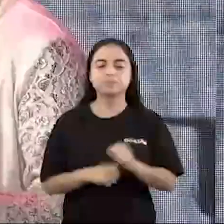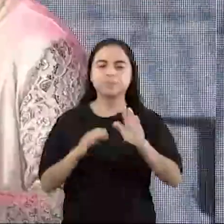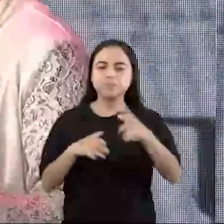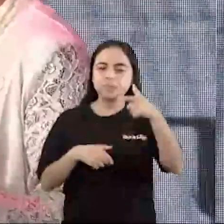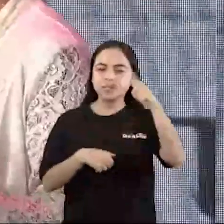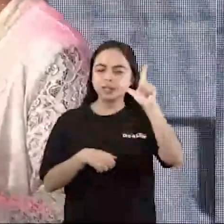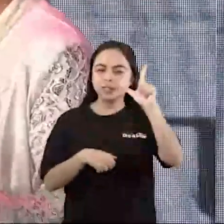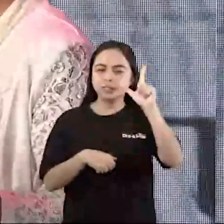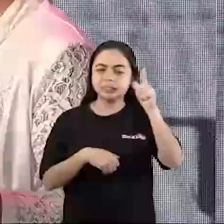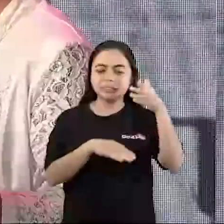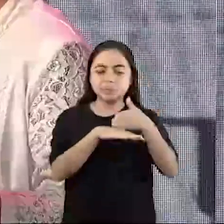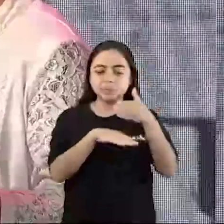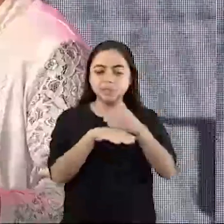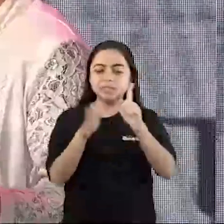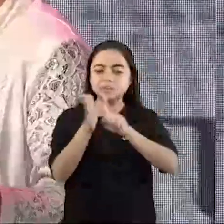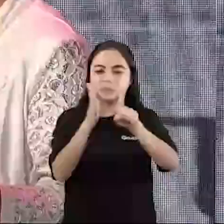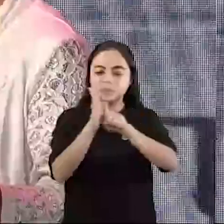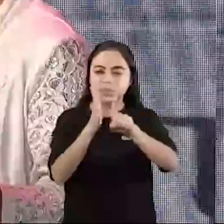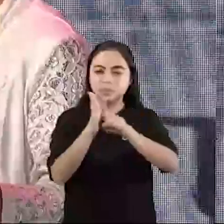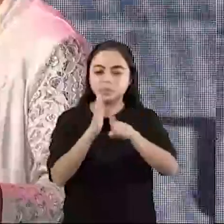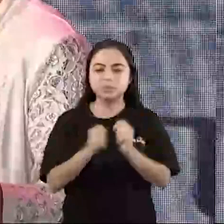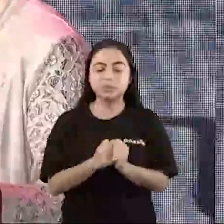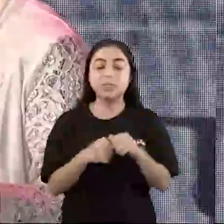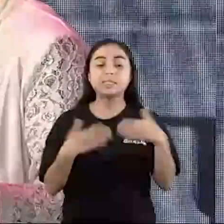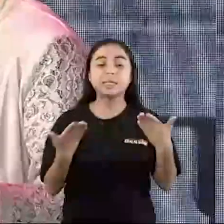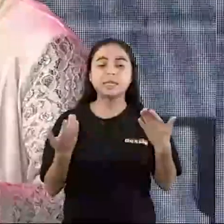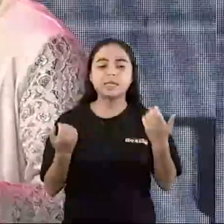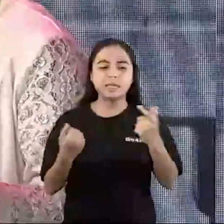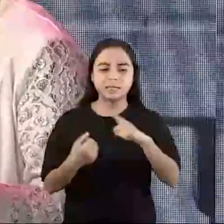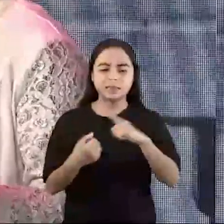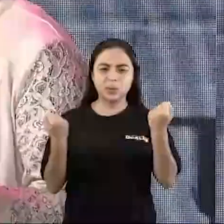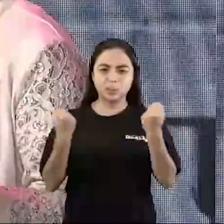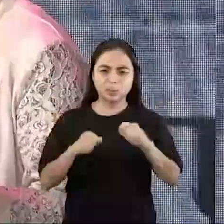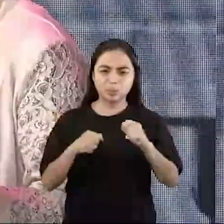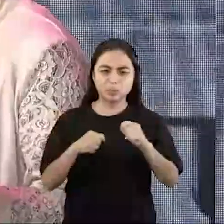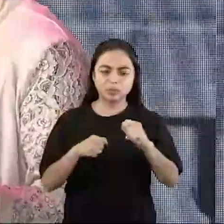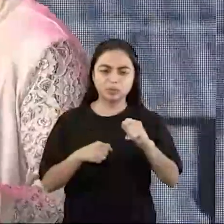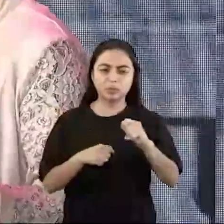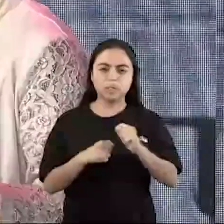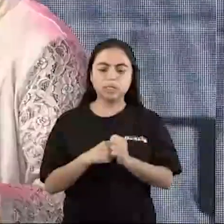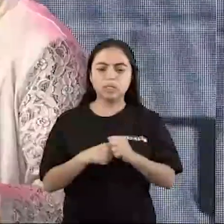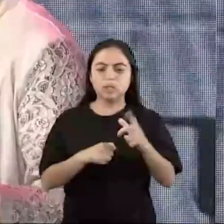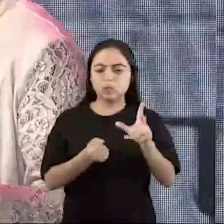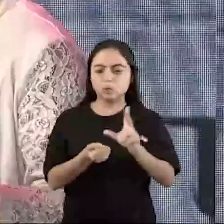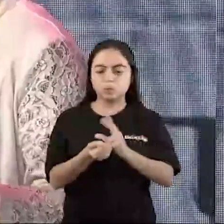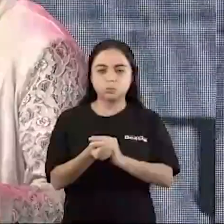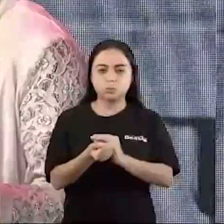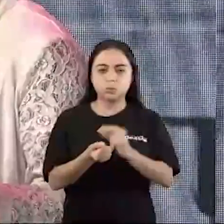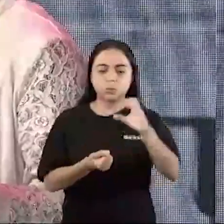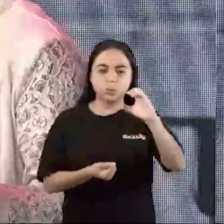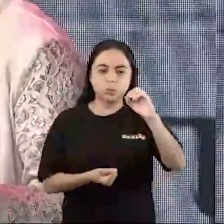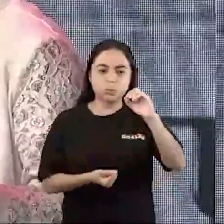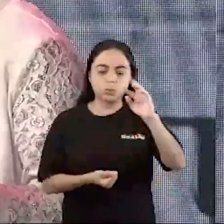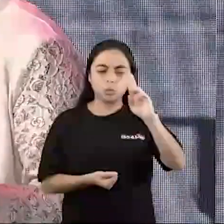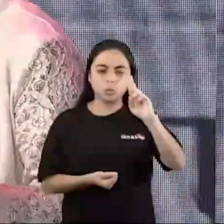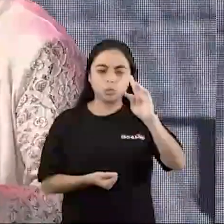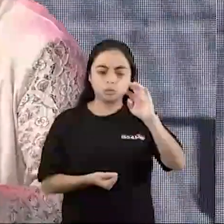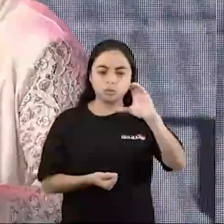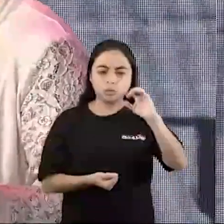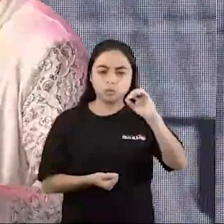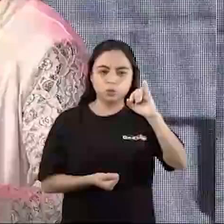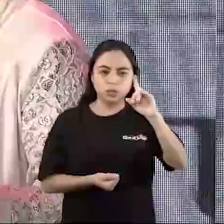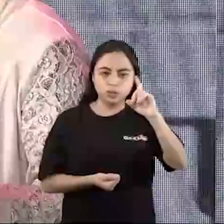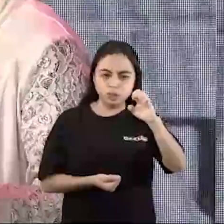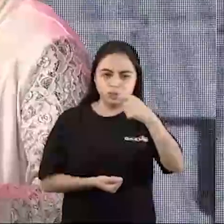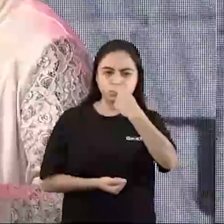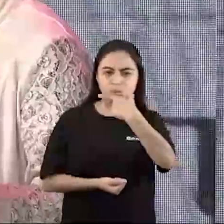que entrem as perguntas, ela teria a possibilidade de fazer o corticoide ou de fazer uma ciclosporina, que são outras drogas que a gente também